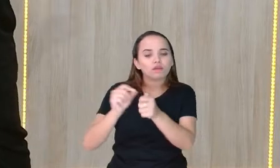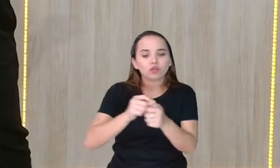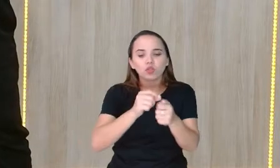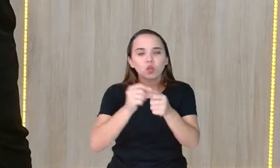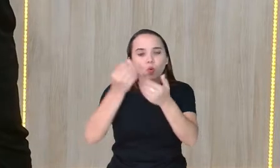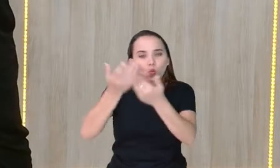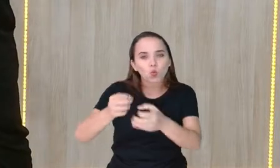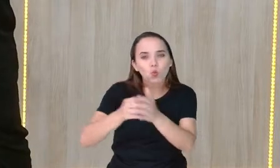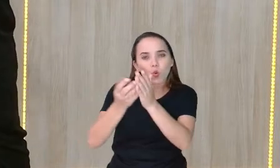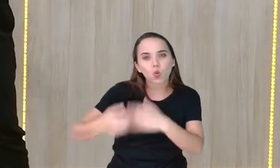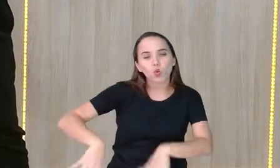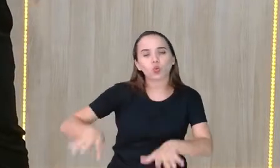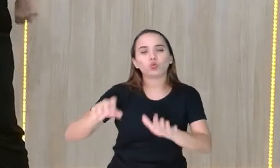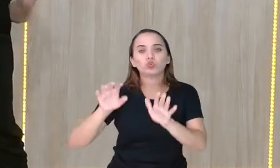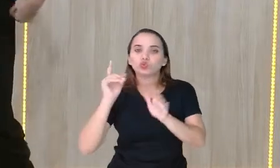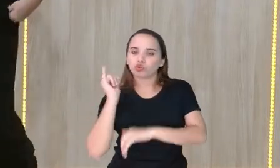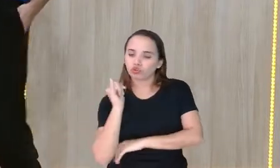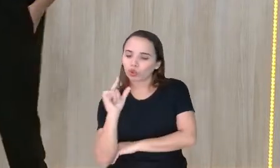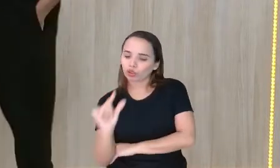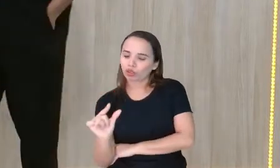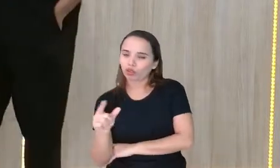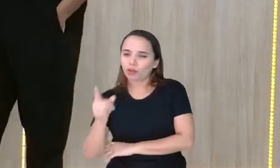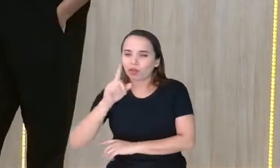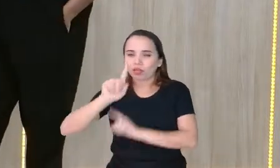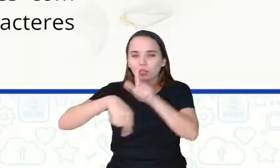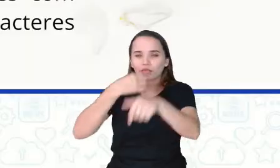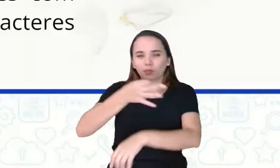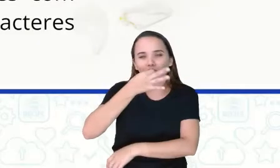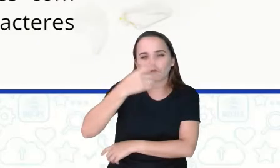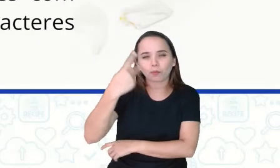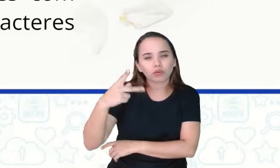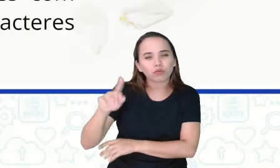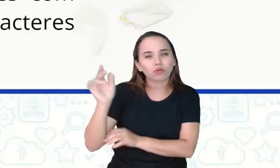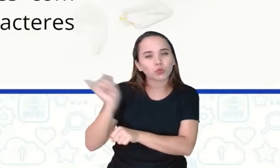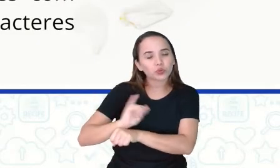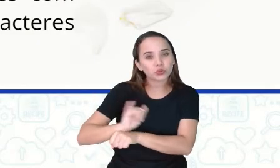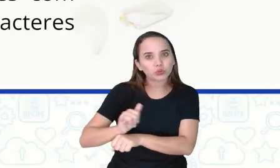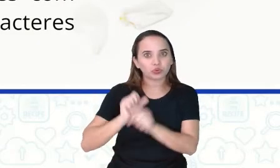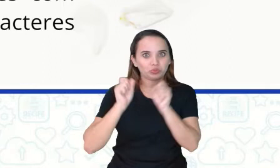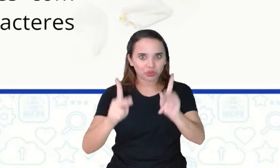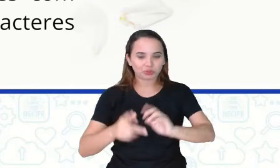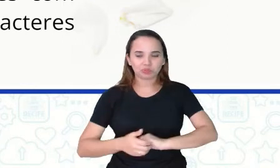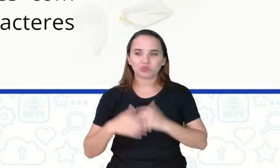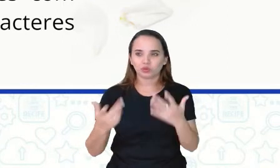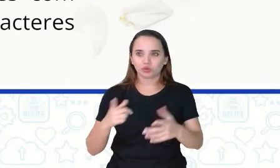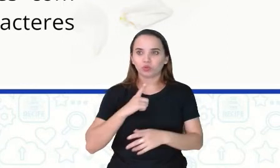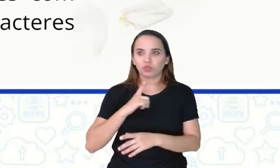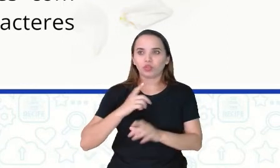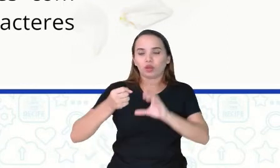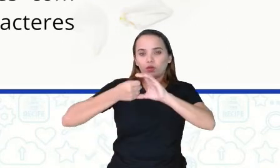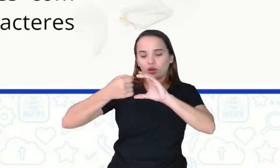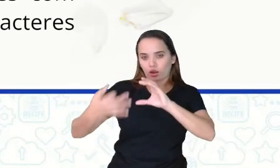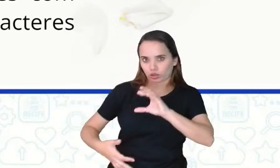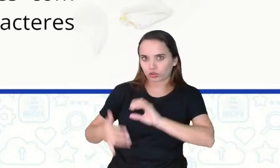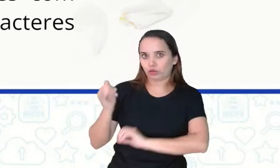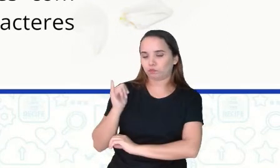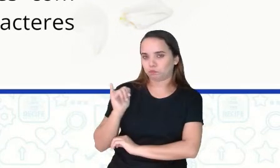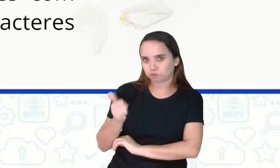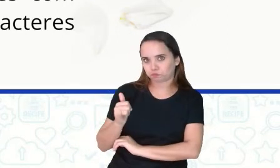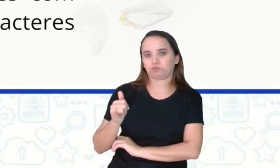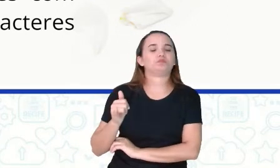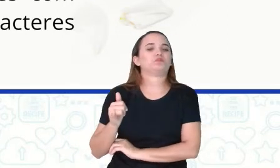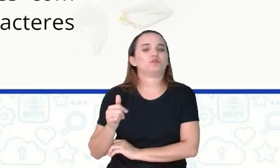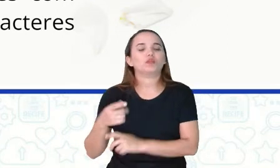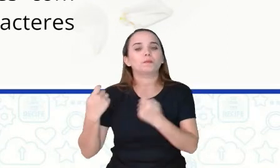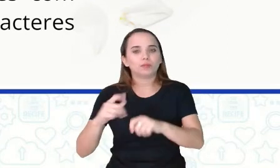no YouTube o que vocês acham dessa ideia. Ó, mini conto é um conto pequeno, portanto deve ter as características do conto. Narratividade, ou